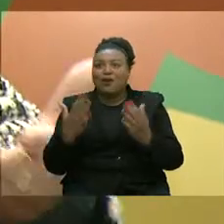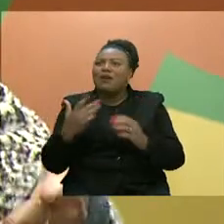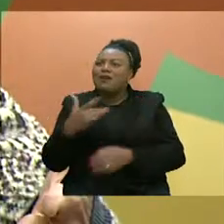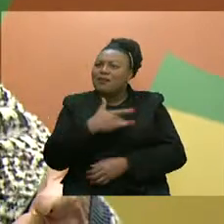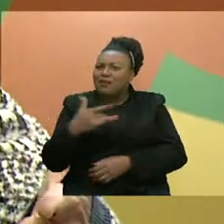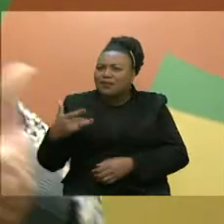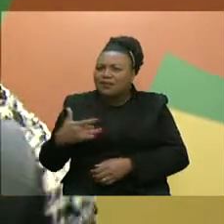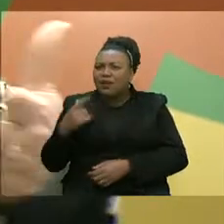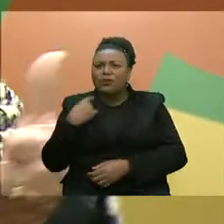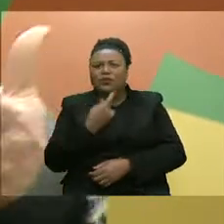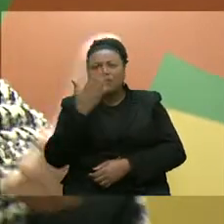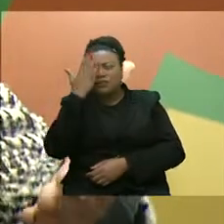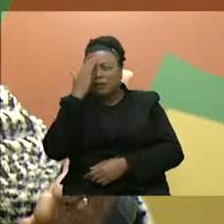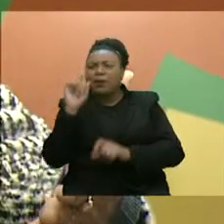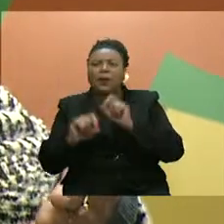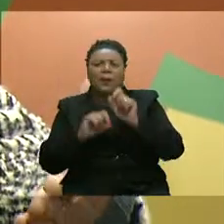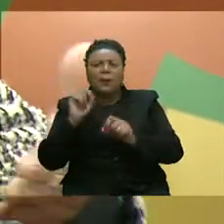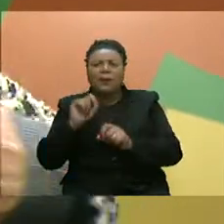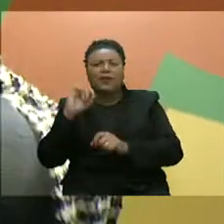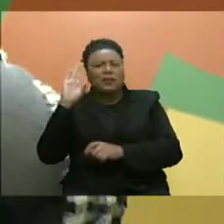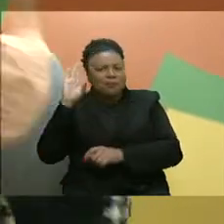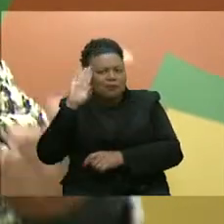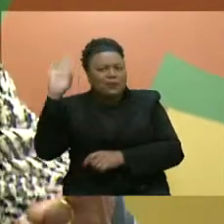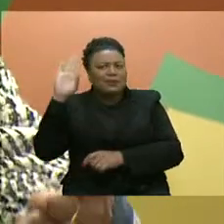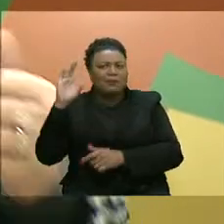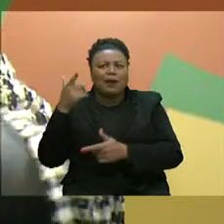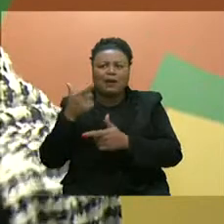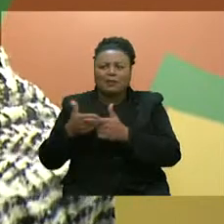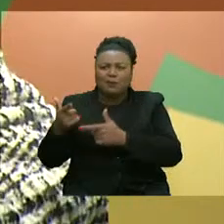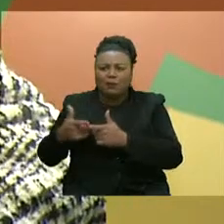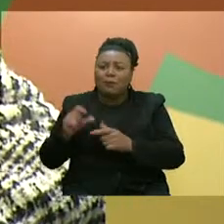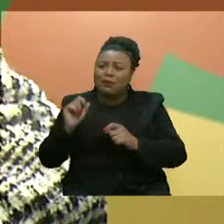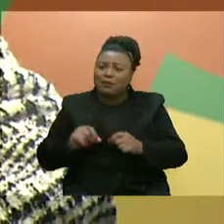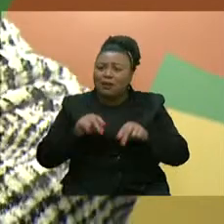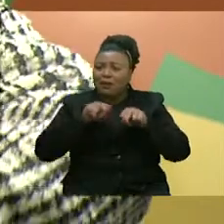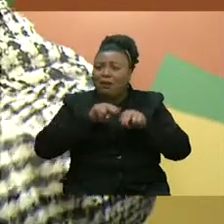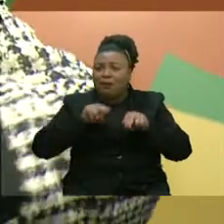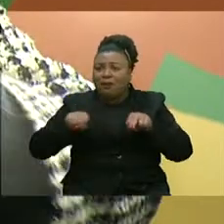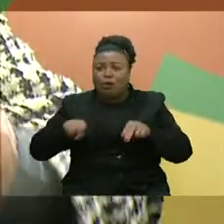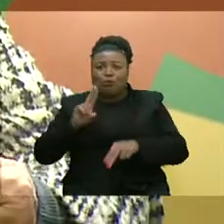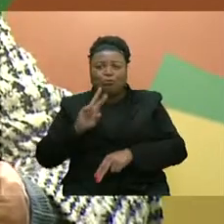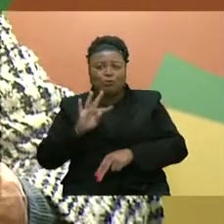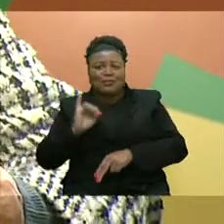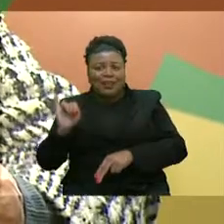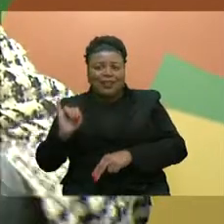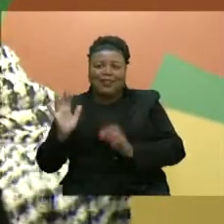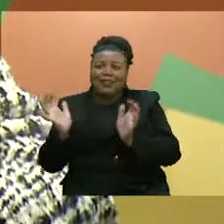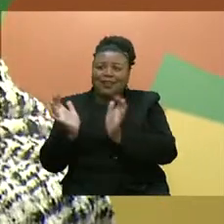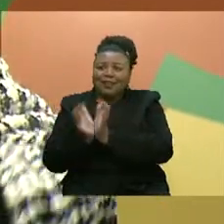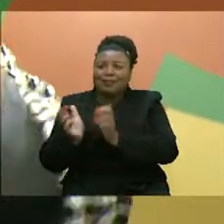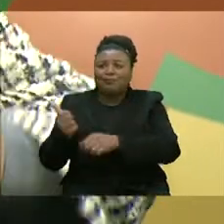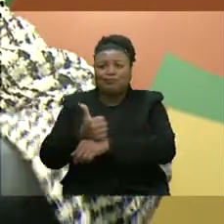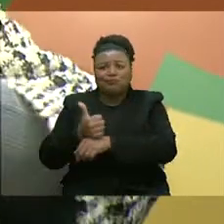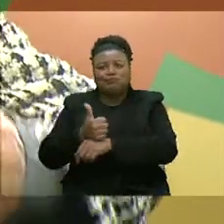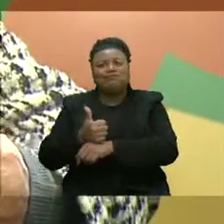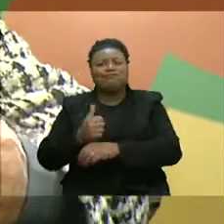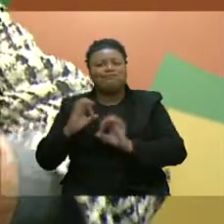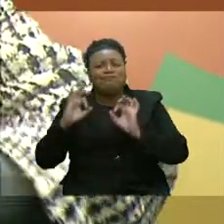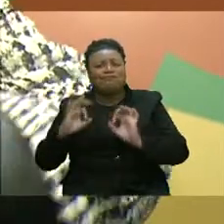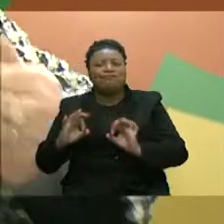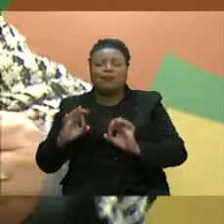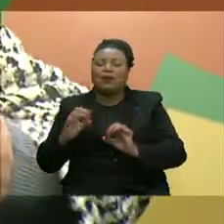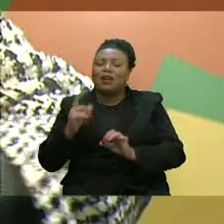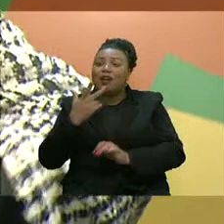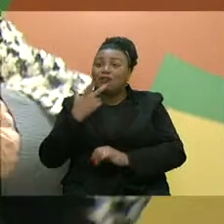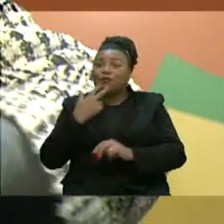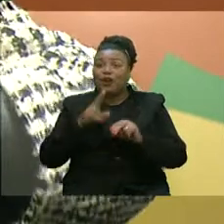saúde a gente sabia quais eram as maiores, que eram leitos de UTI, que eram equipes habilitadas, porque quando se fala